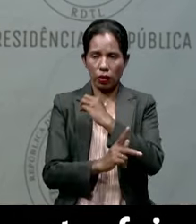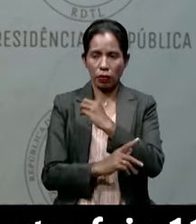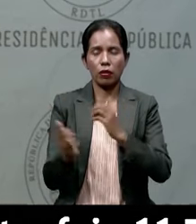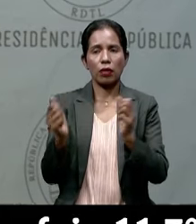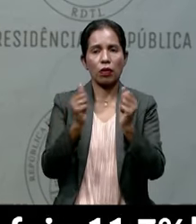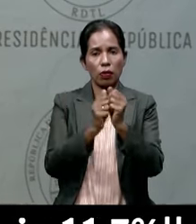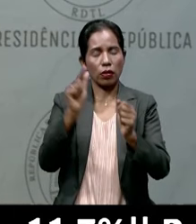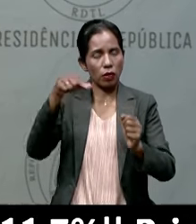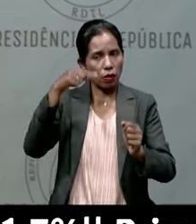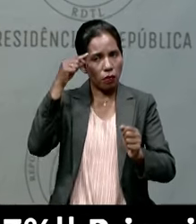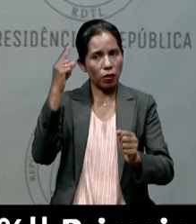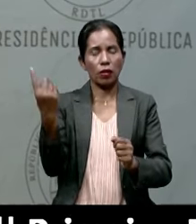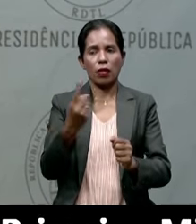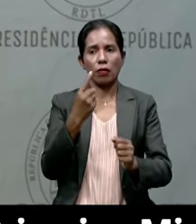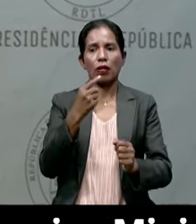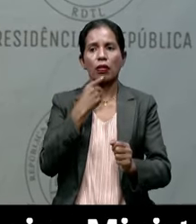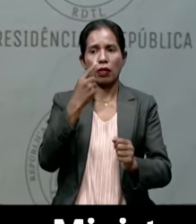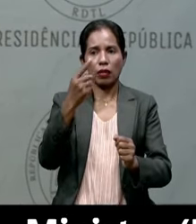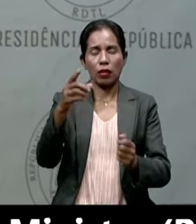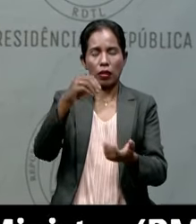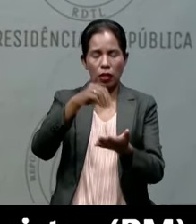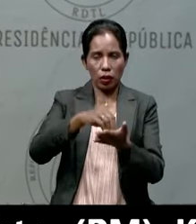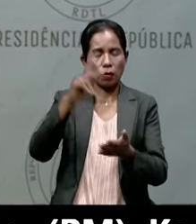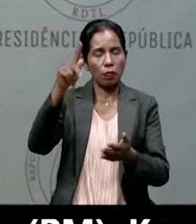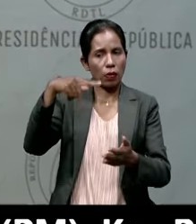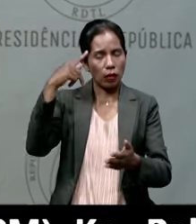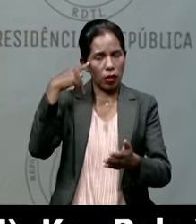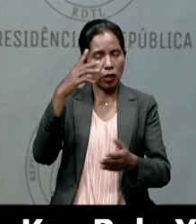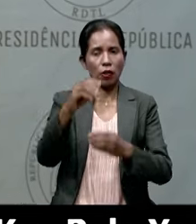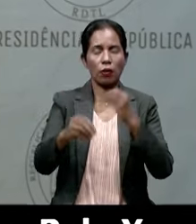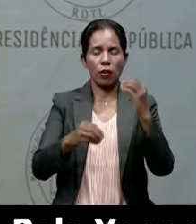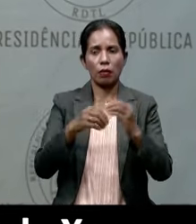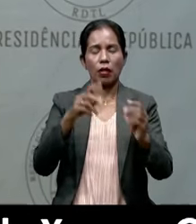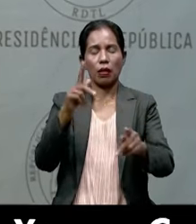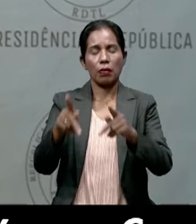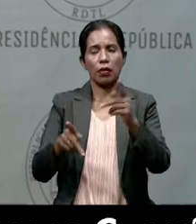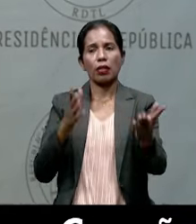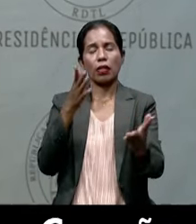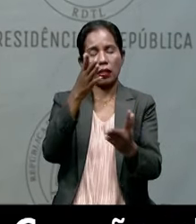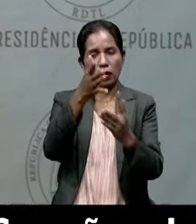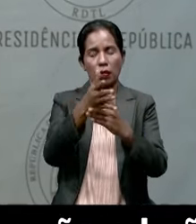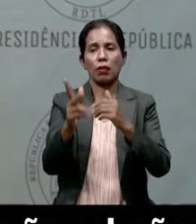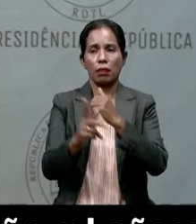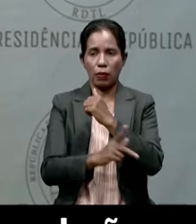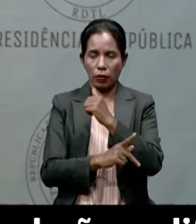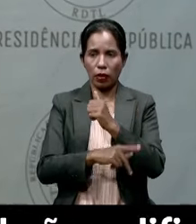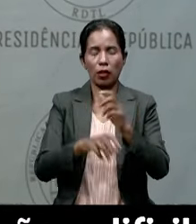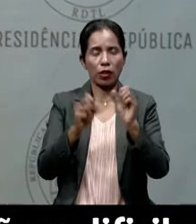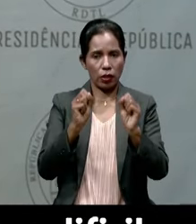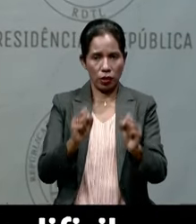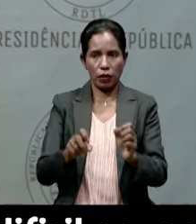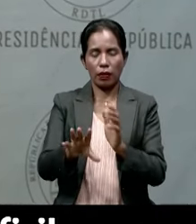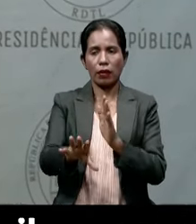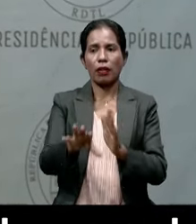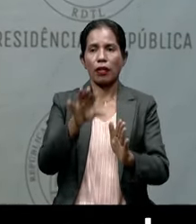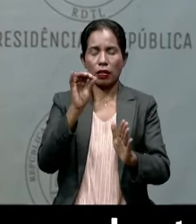governo que sempre disse que queria ter uma política de imigração humanista, em que acolha quem recebe, quem